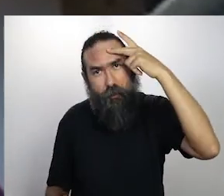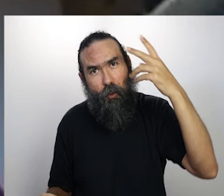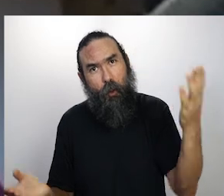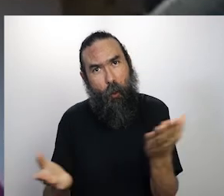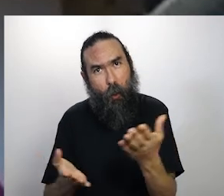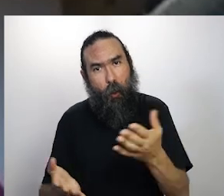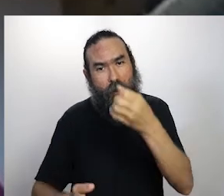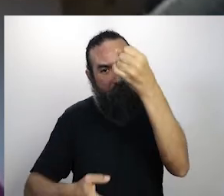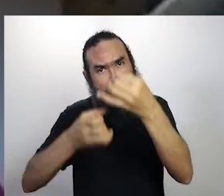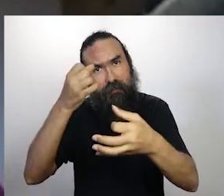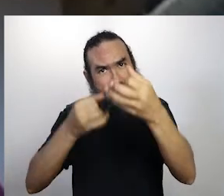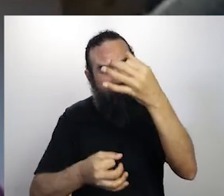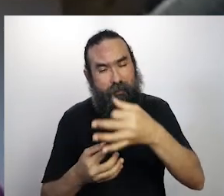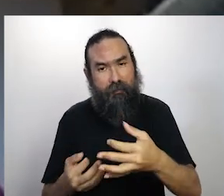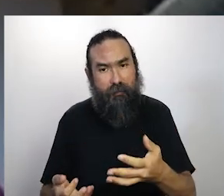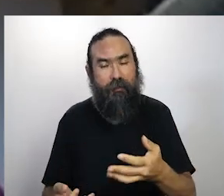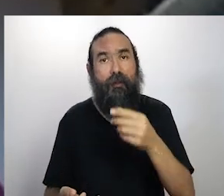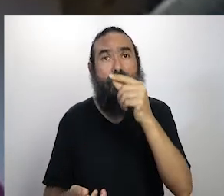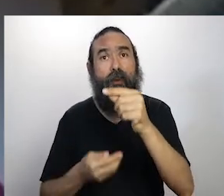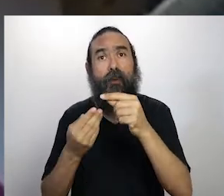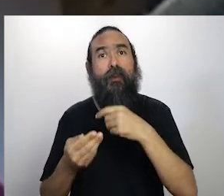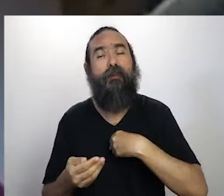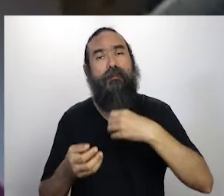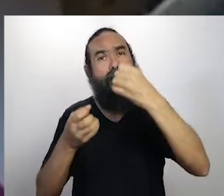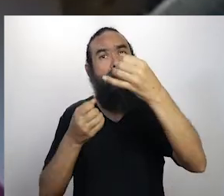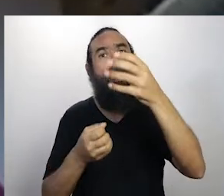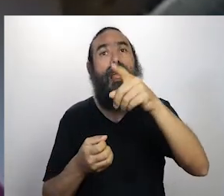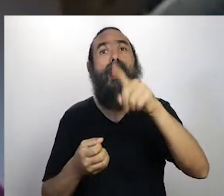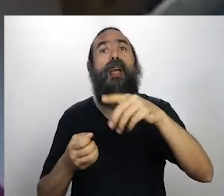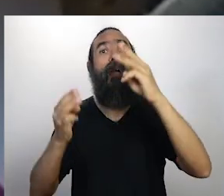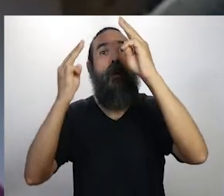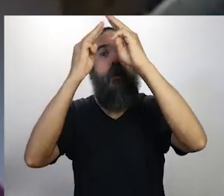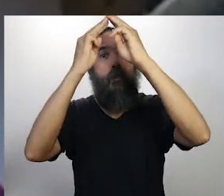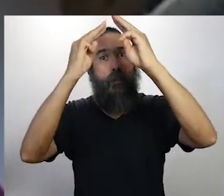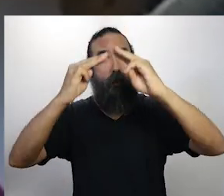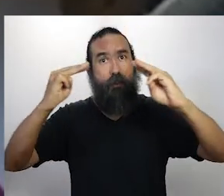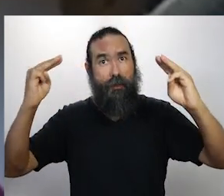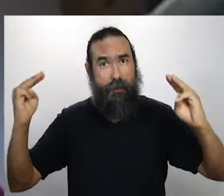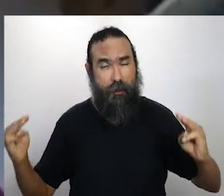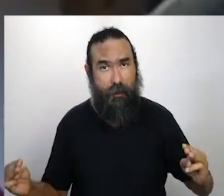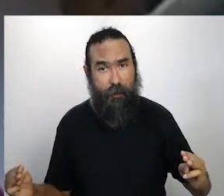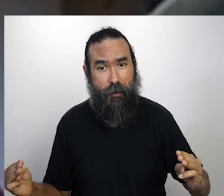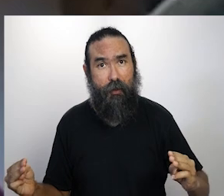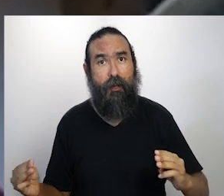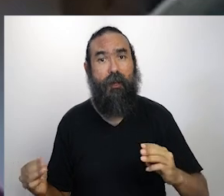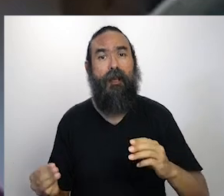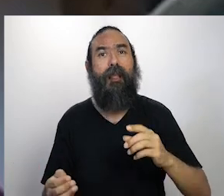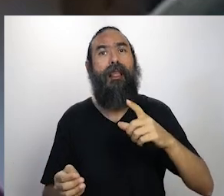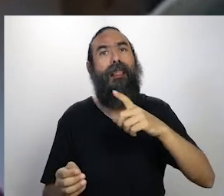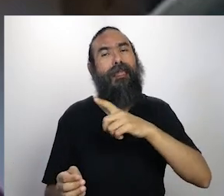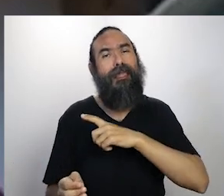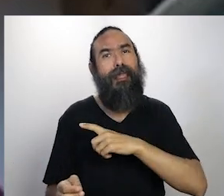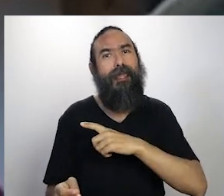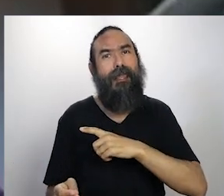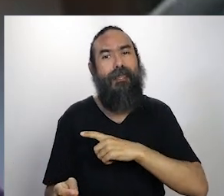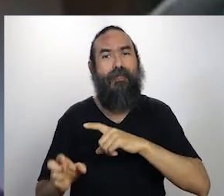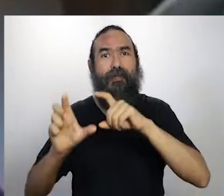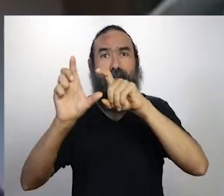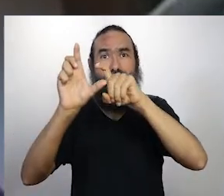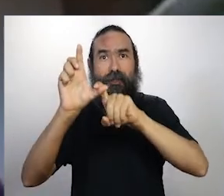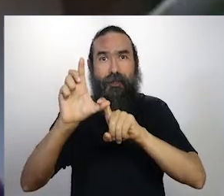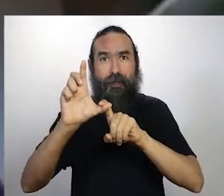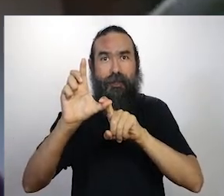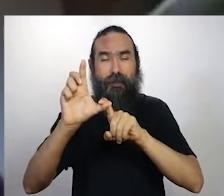né, a própria Shirley, é um museu que ele tem uma, eu acho que tem uma dívida